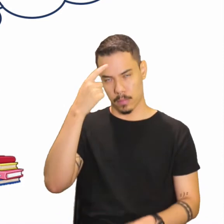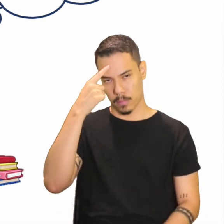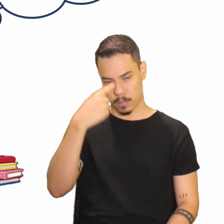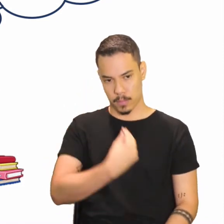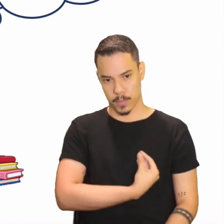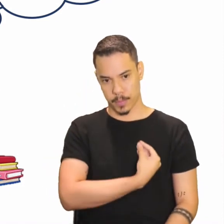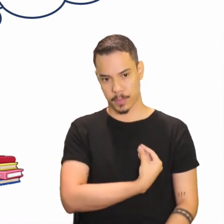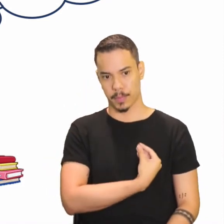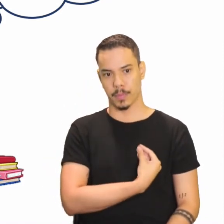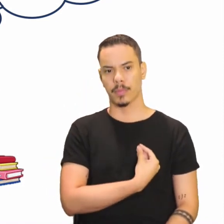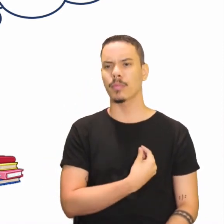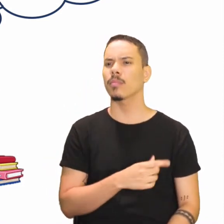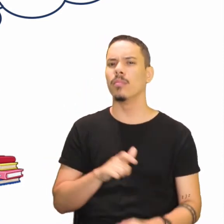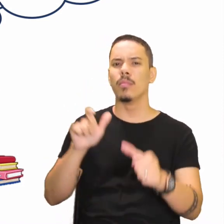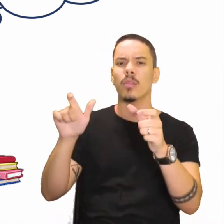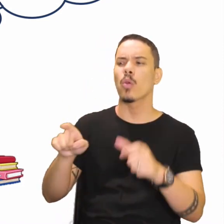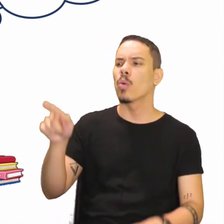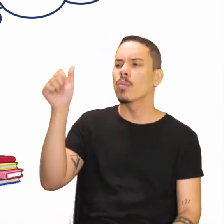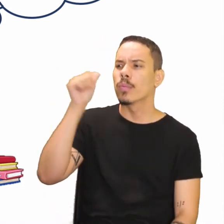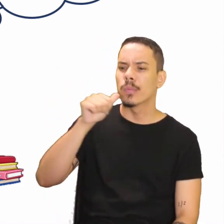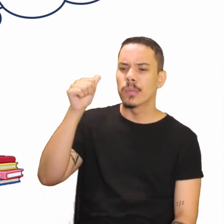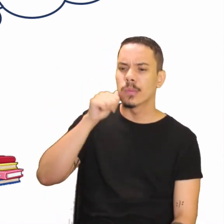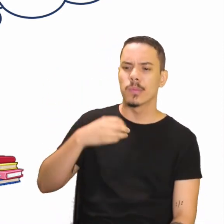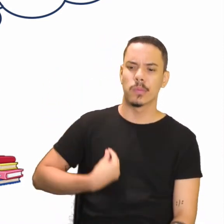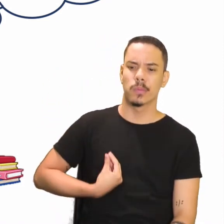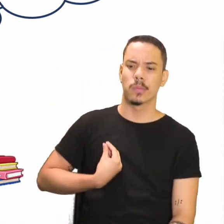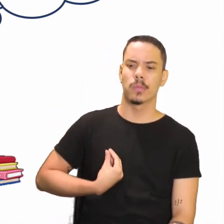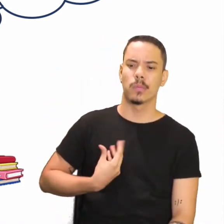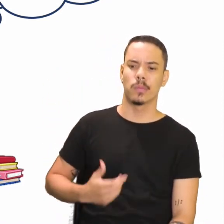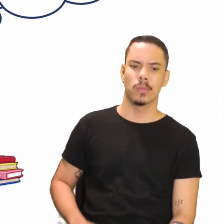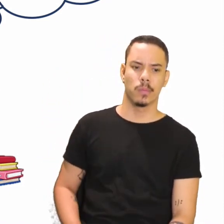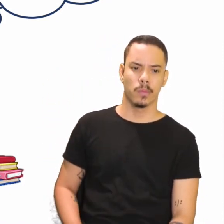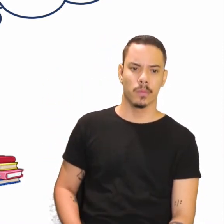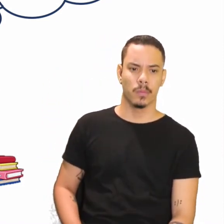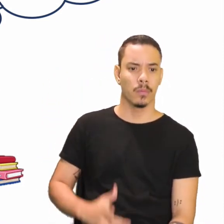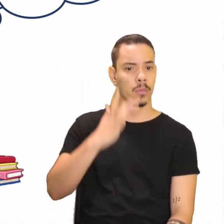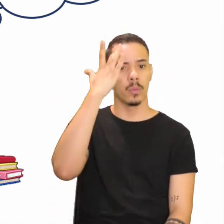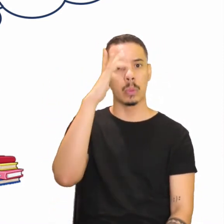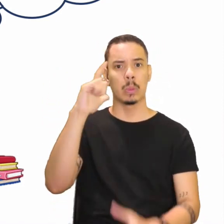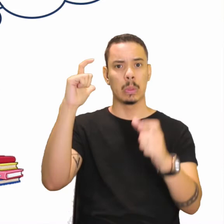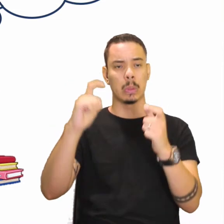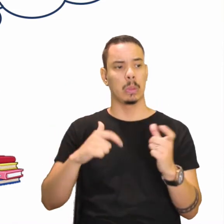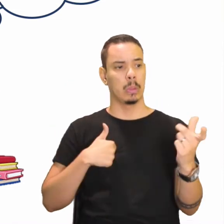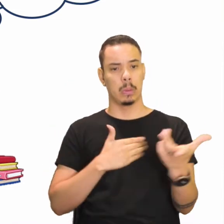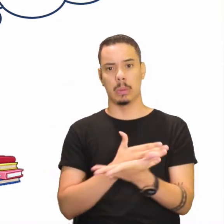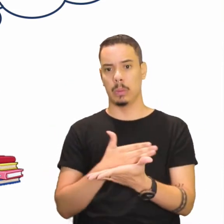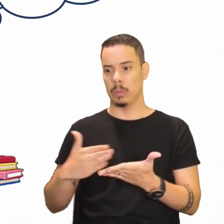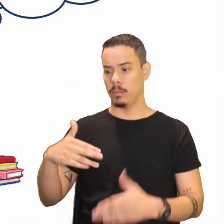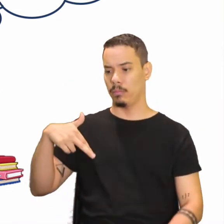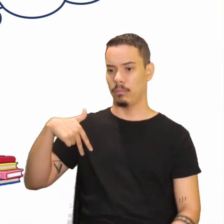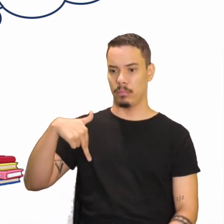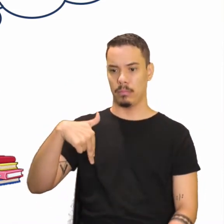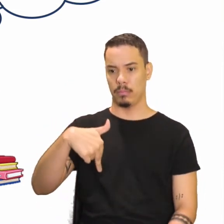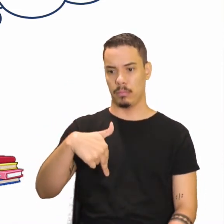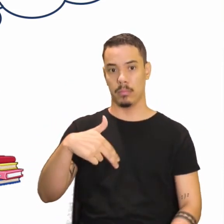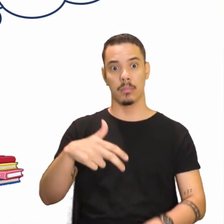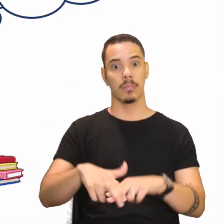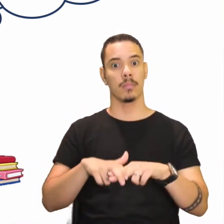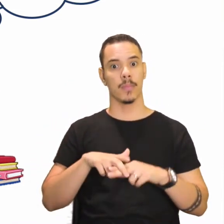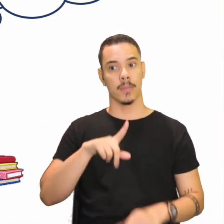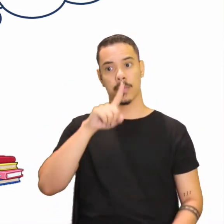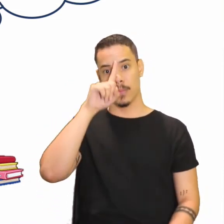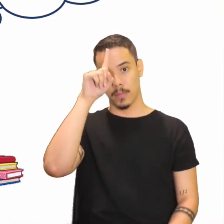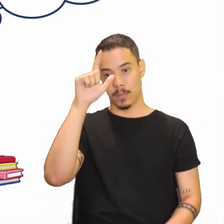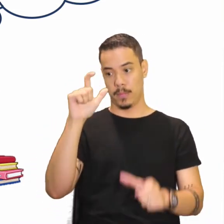mais outra, onde ela está? Não sei onde começar a caminhada. Então, quando der ideia de